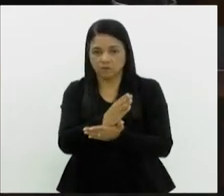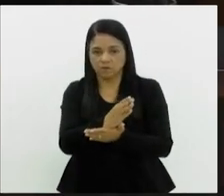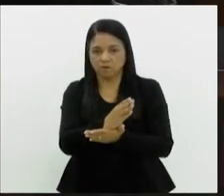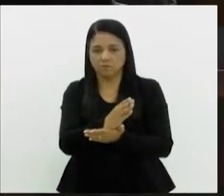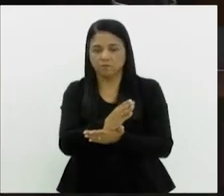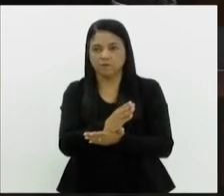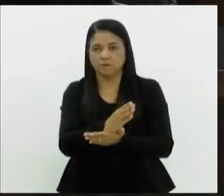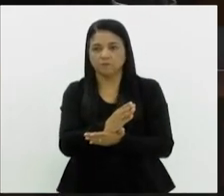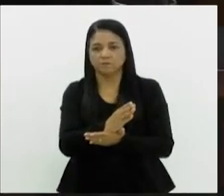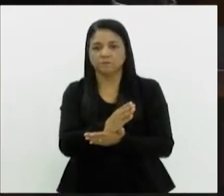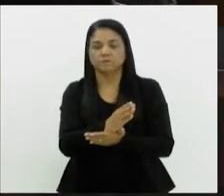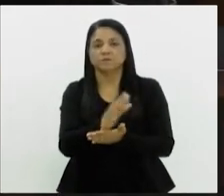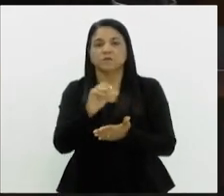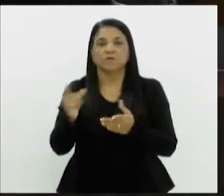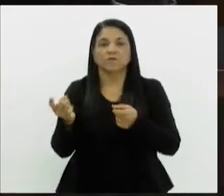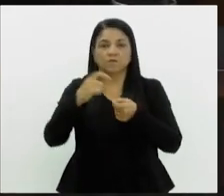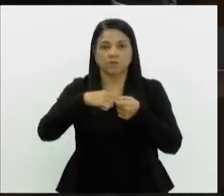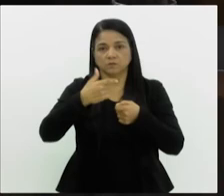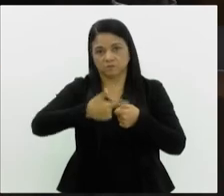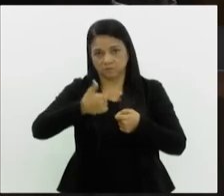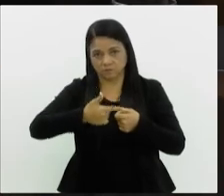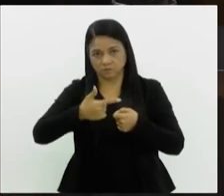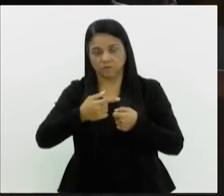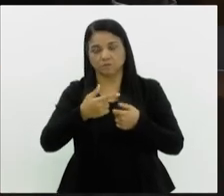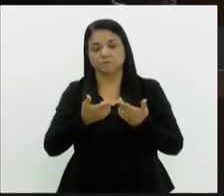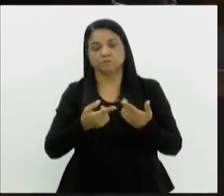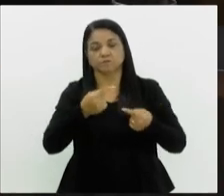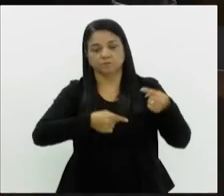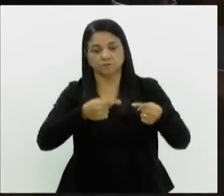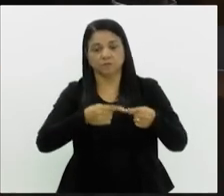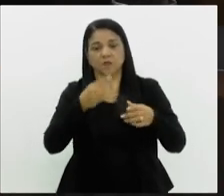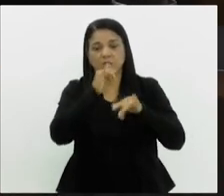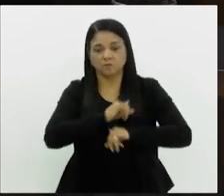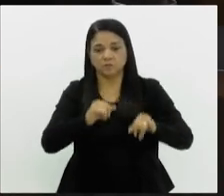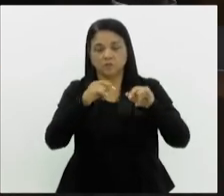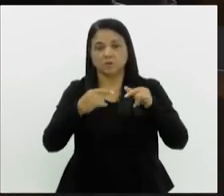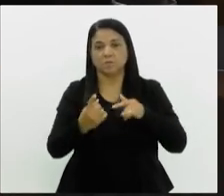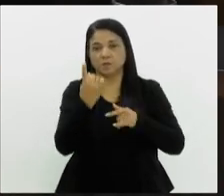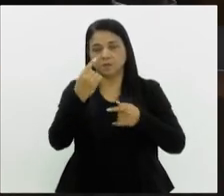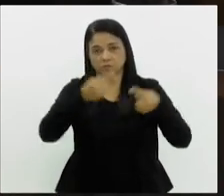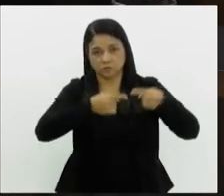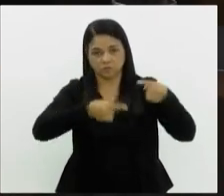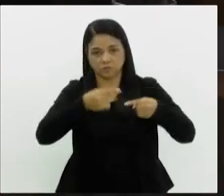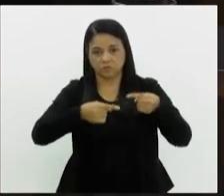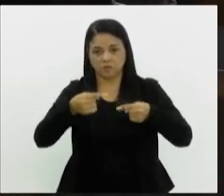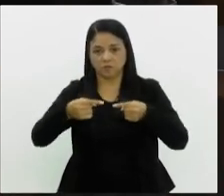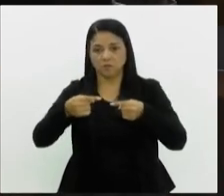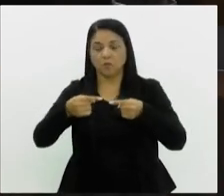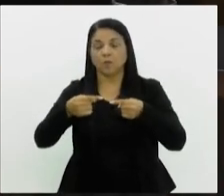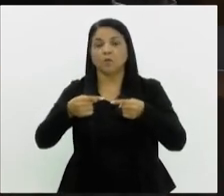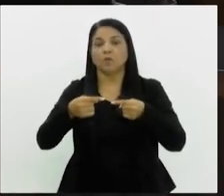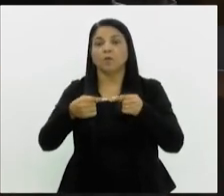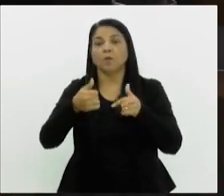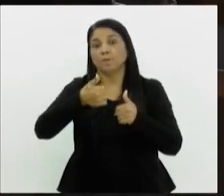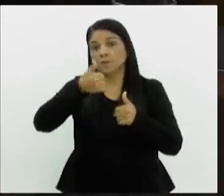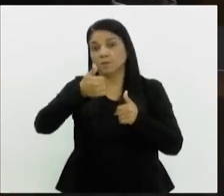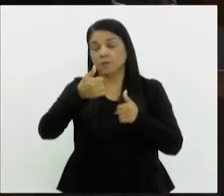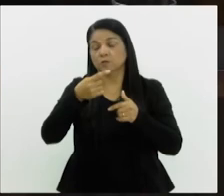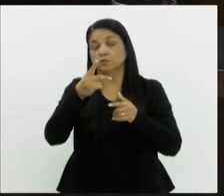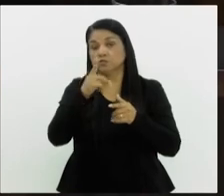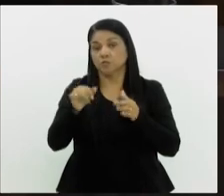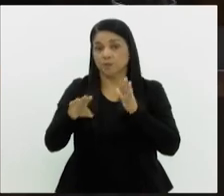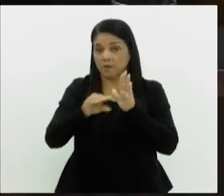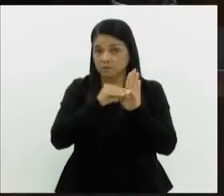estão. Aprovado em primeira, retorno em segunda. Anuncio, em primeira discussão, primeiro dia para recebimento de